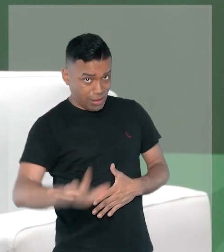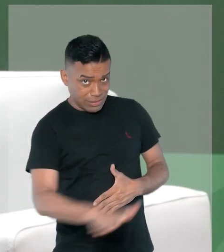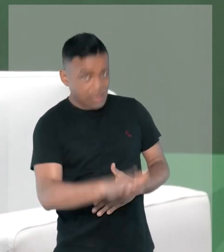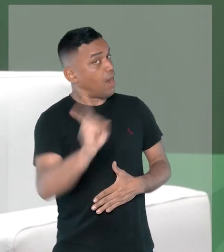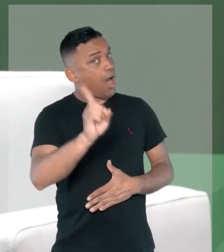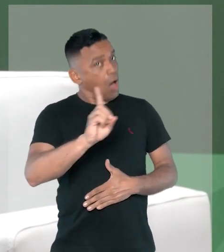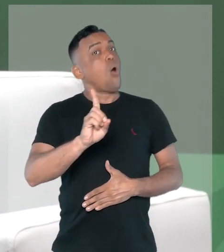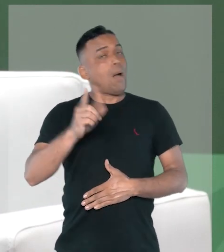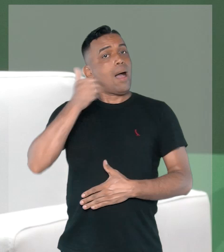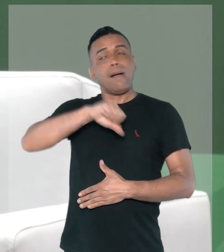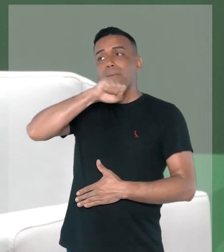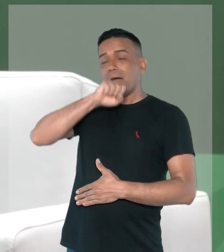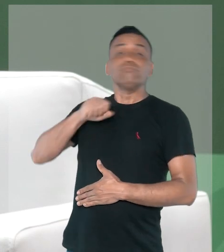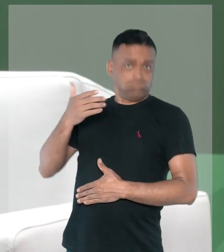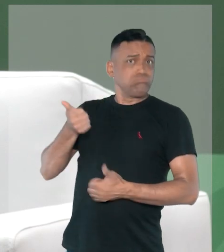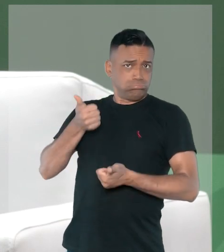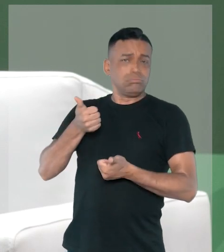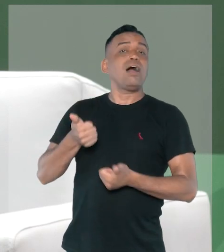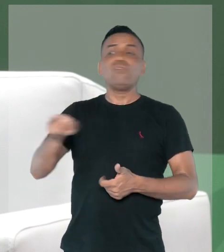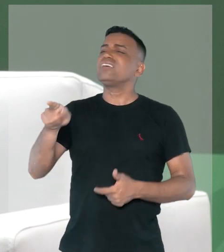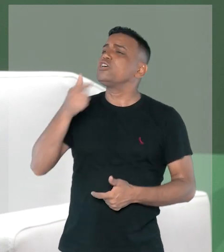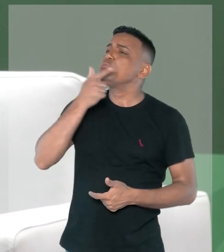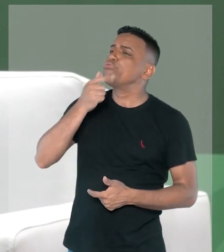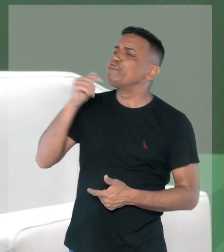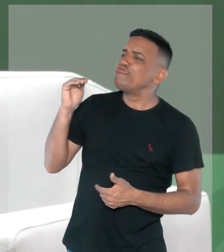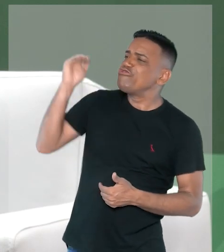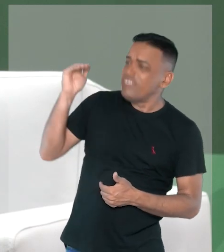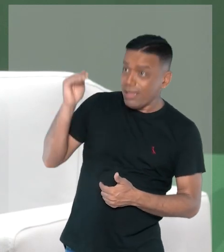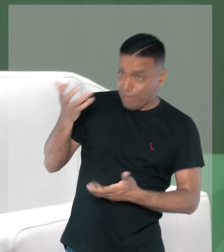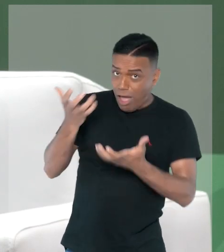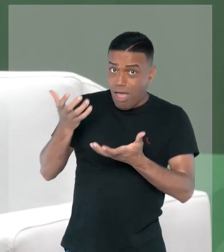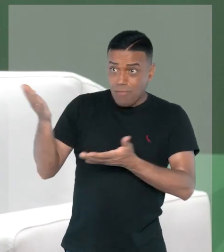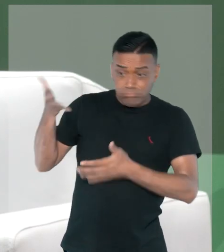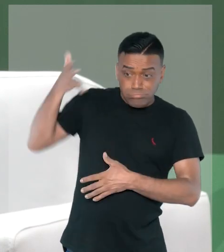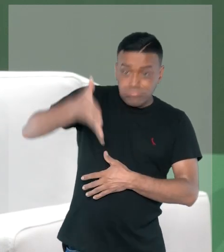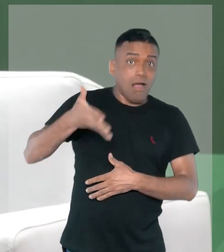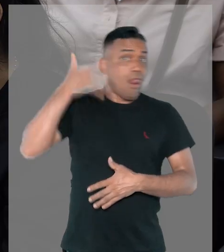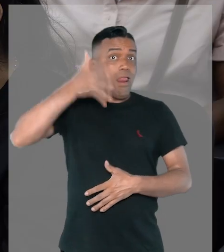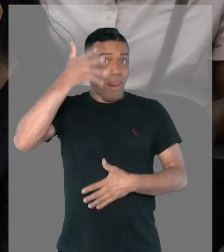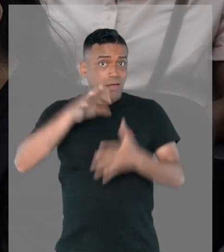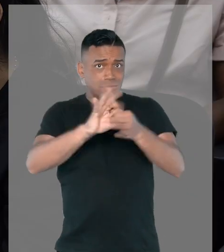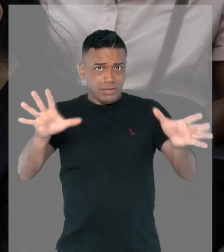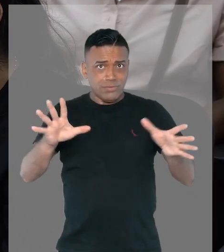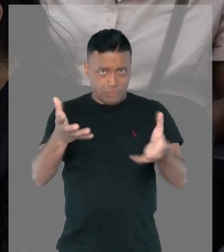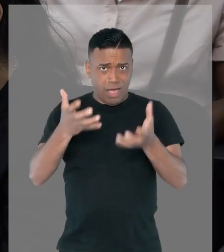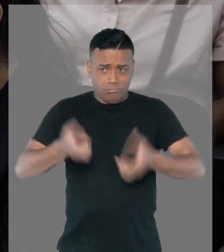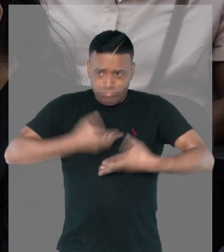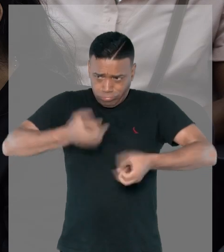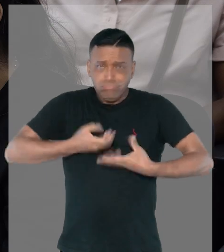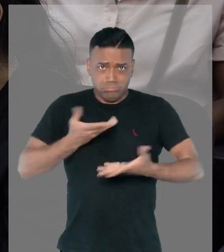Você não é mais criança, você já é um menino, né? Você querendo vir aqui falar, você é livre. A